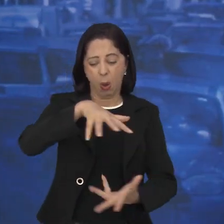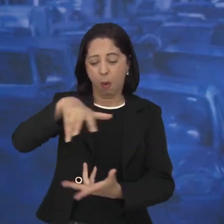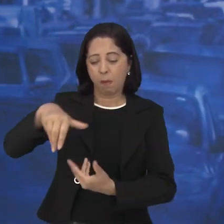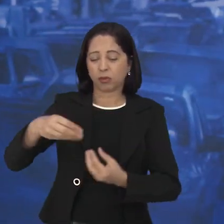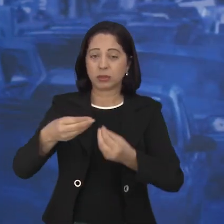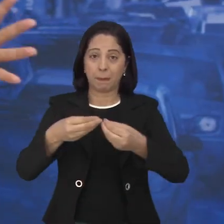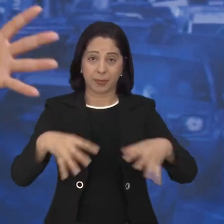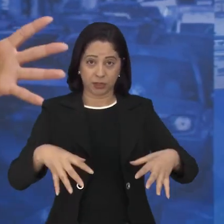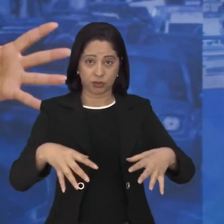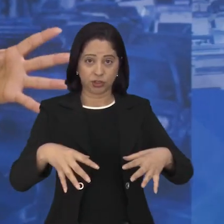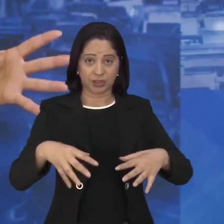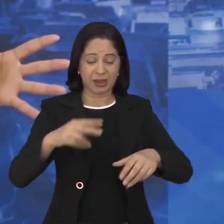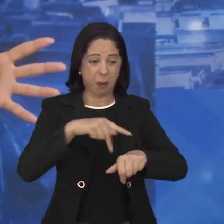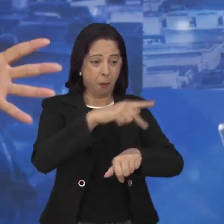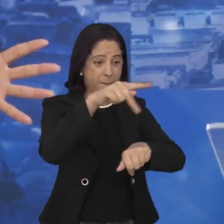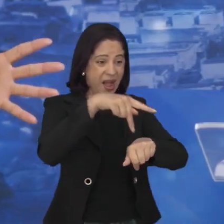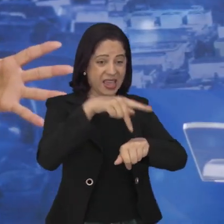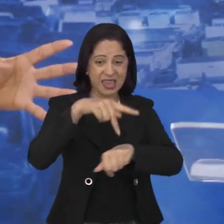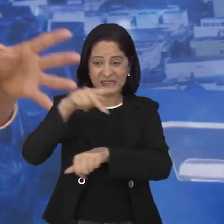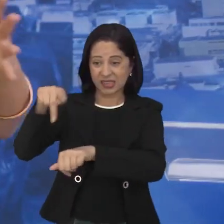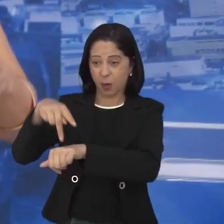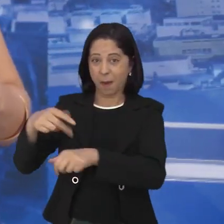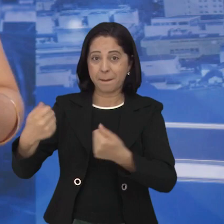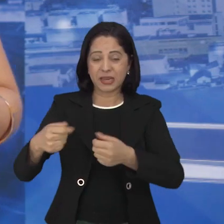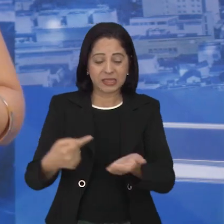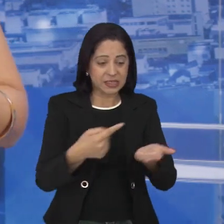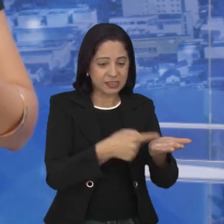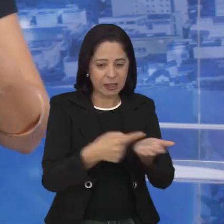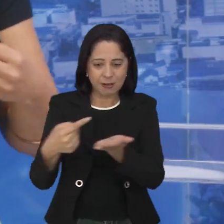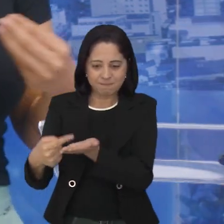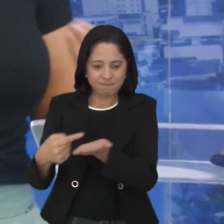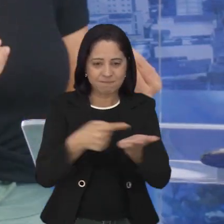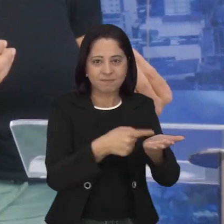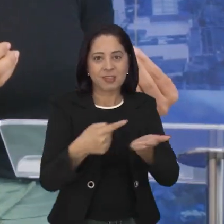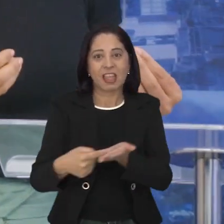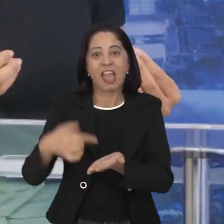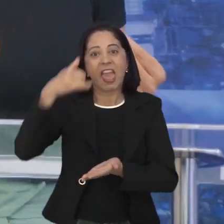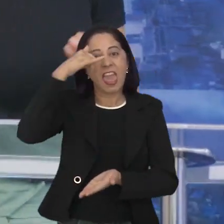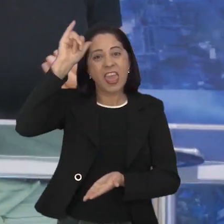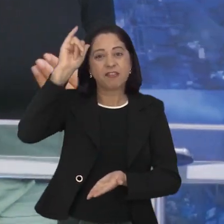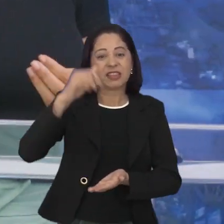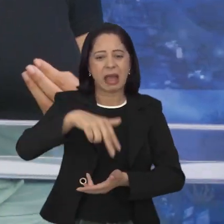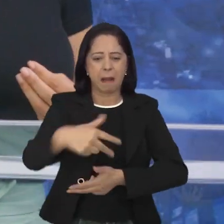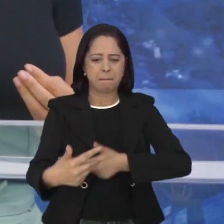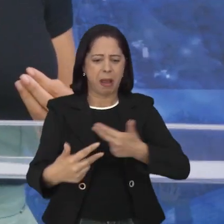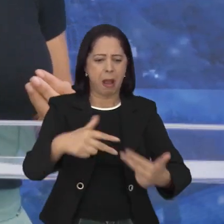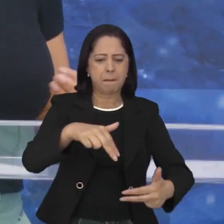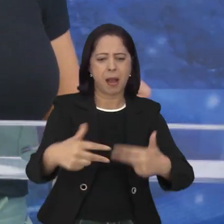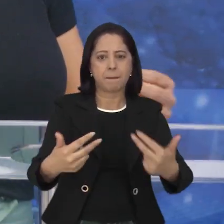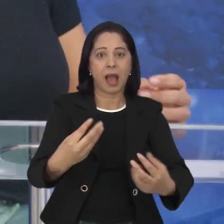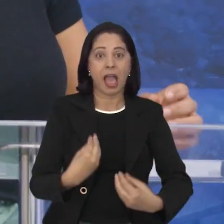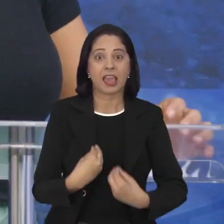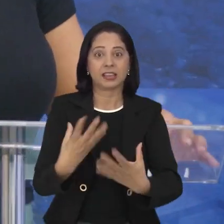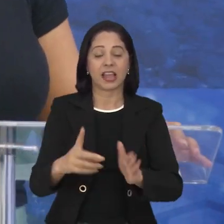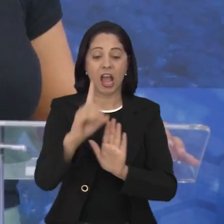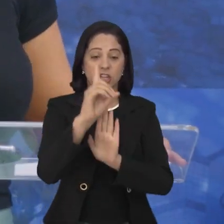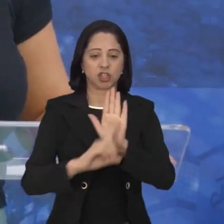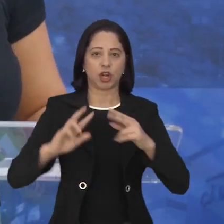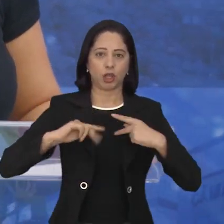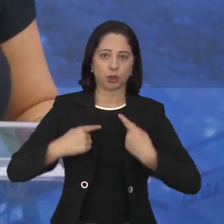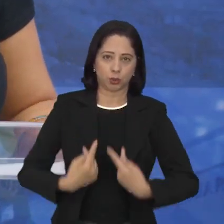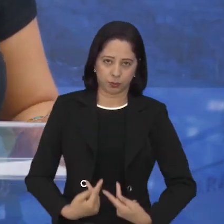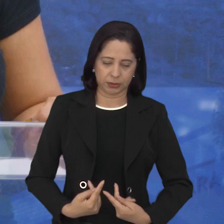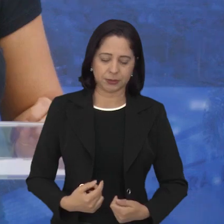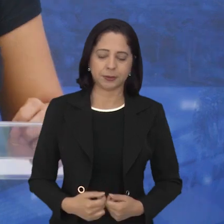o mundo o desafio das Nações é buscar acordos Para poupar a perda de vidas humanas e garantir condições dignas